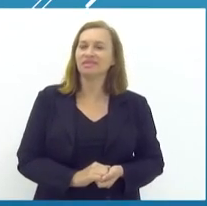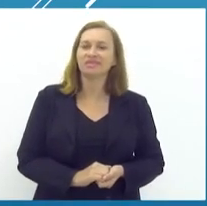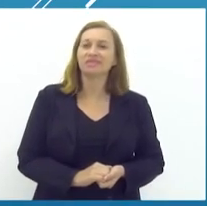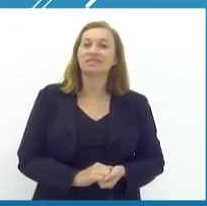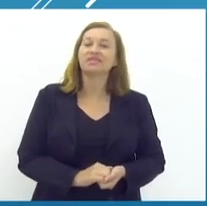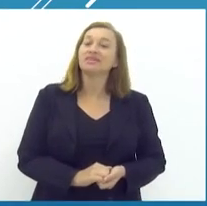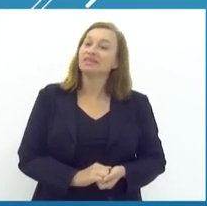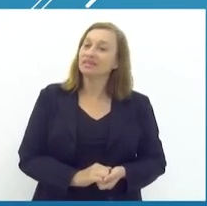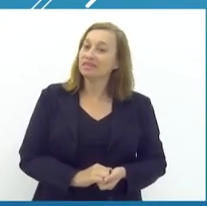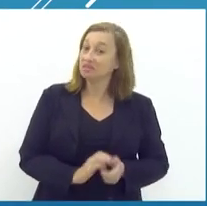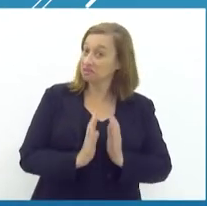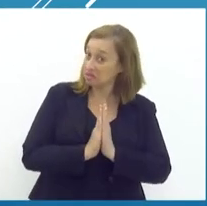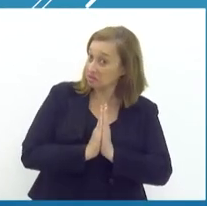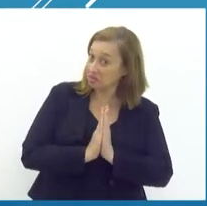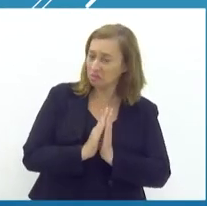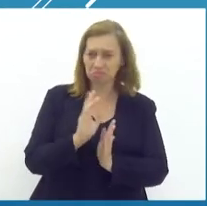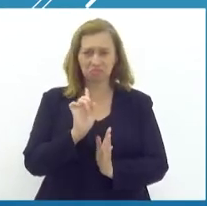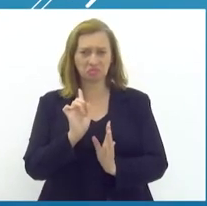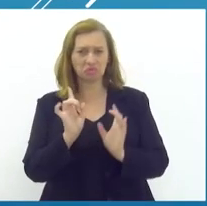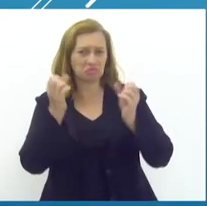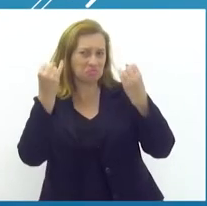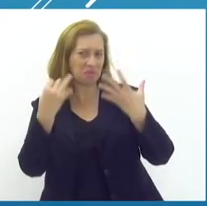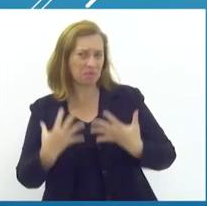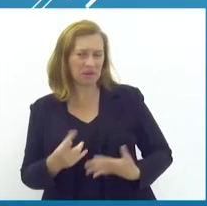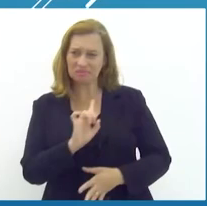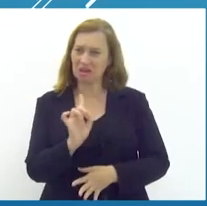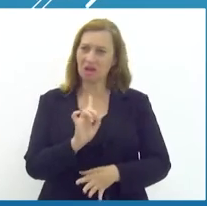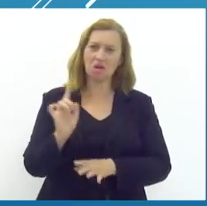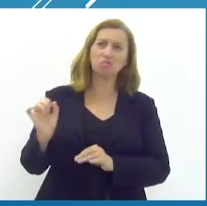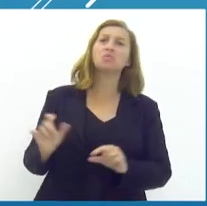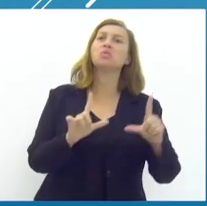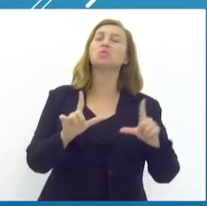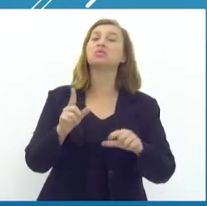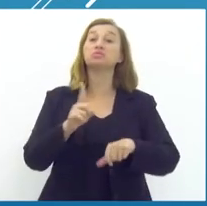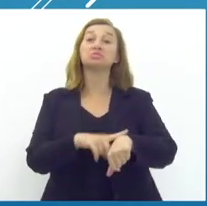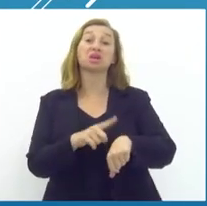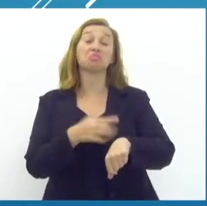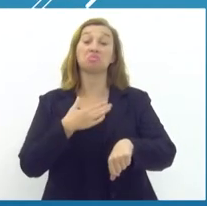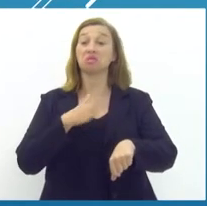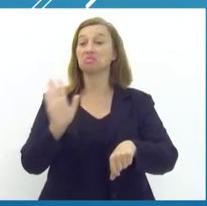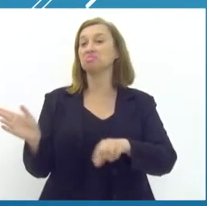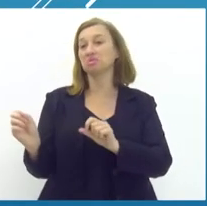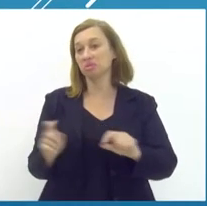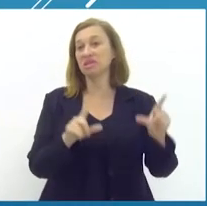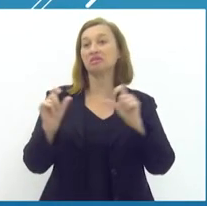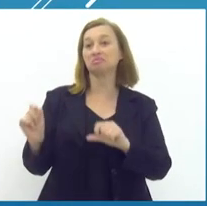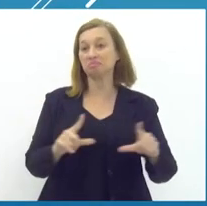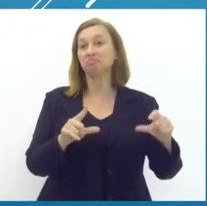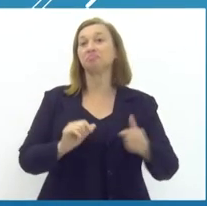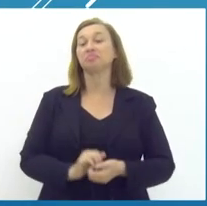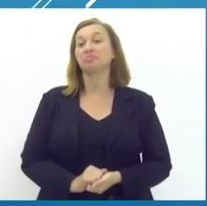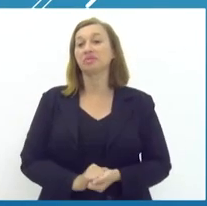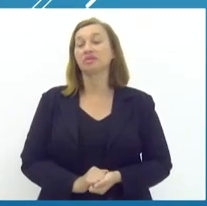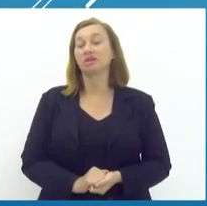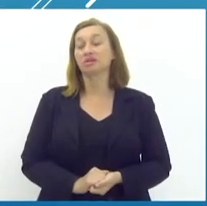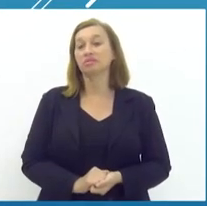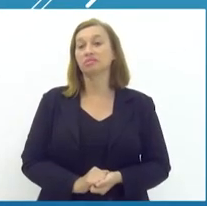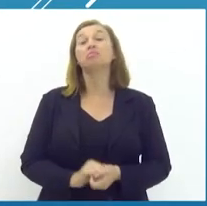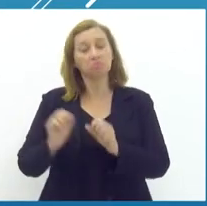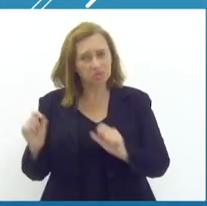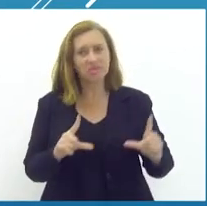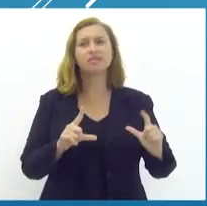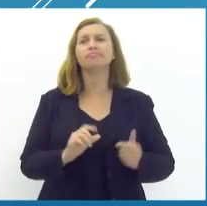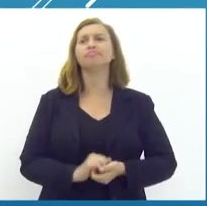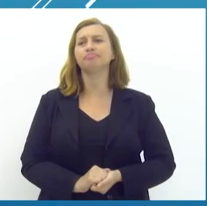por favor não vou nem entrar nisso já estou no meu tempo pode passar pode